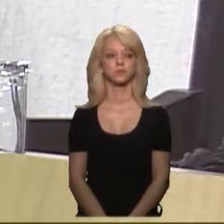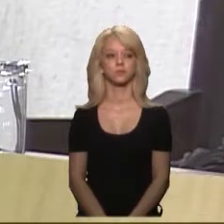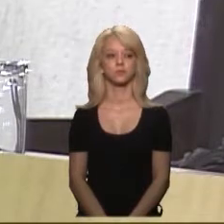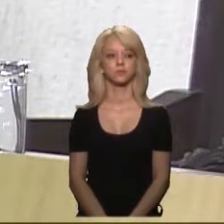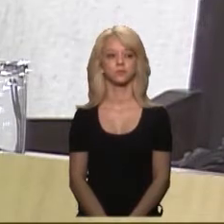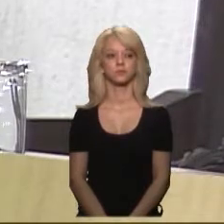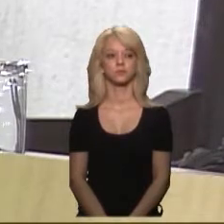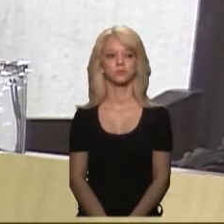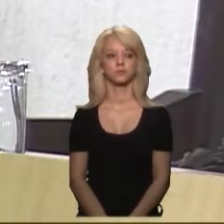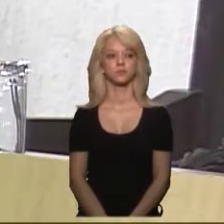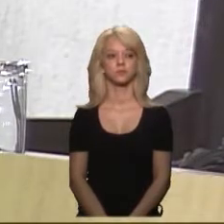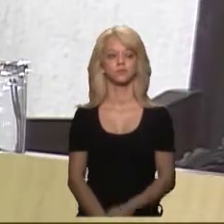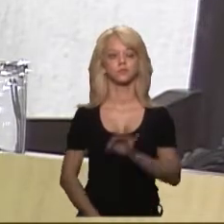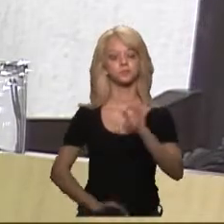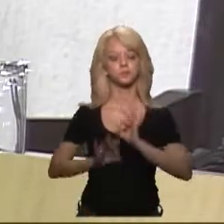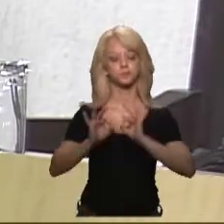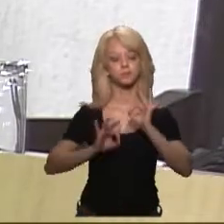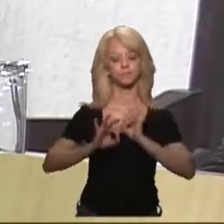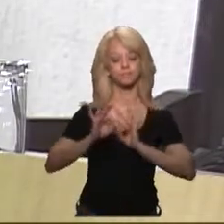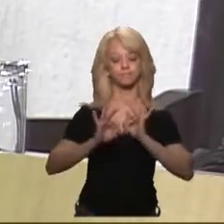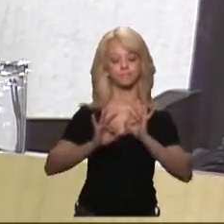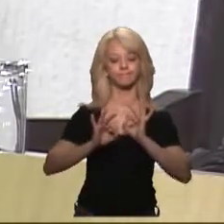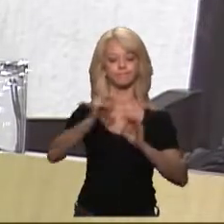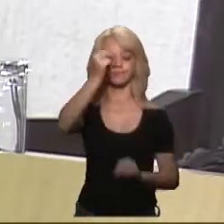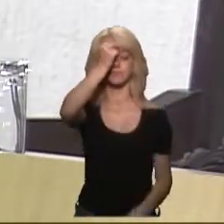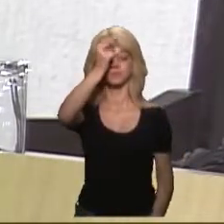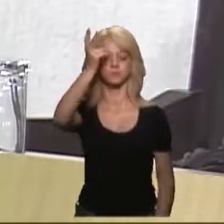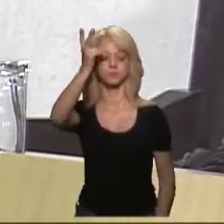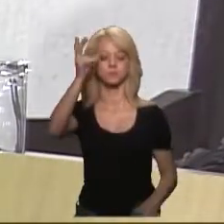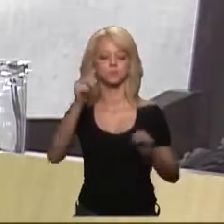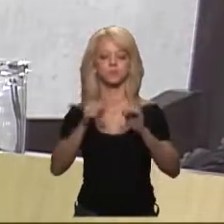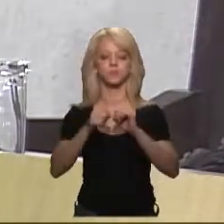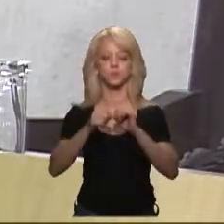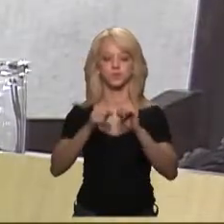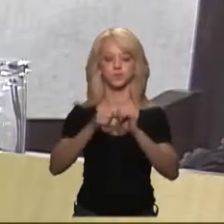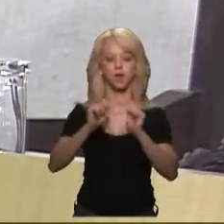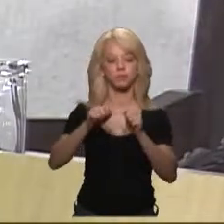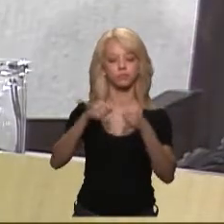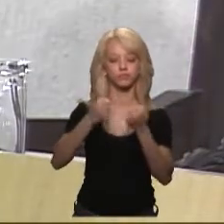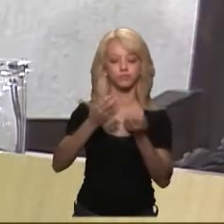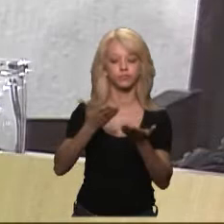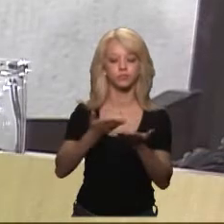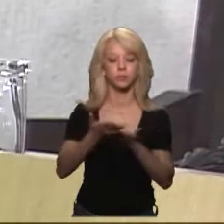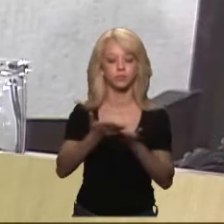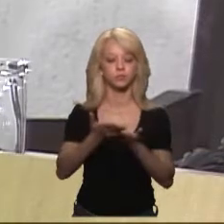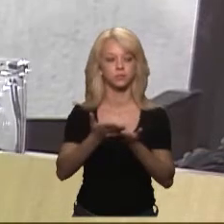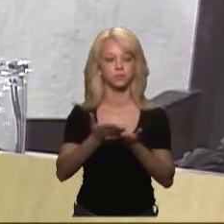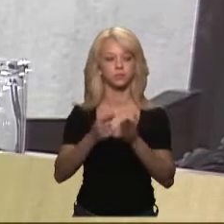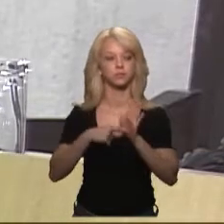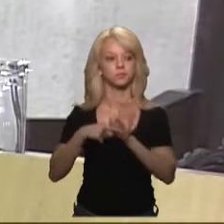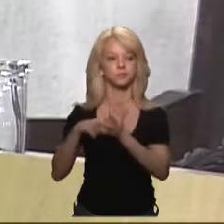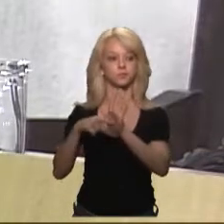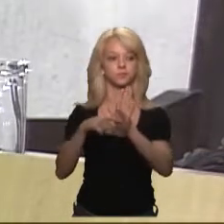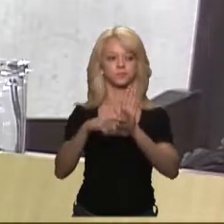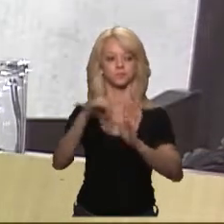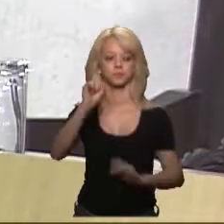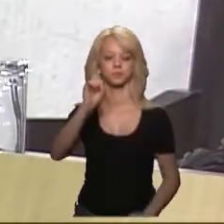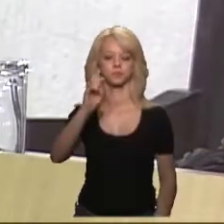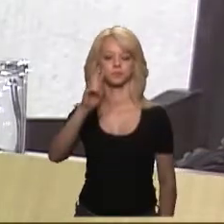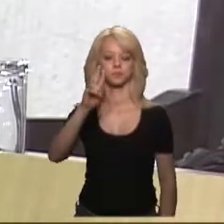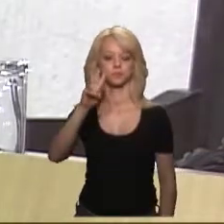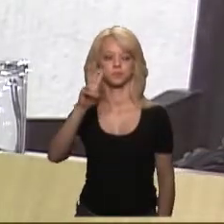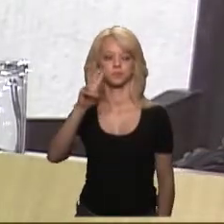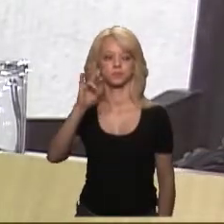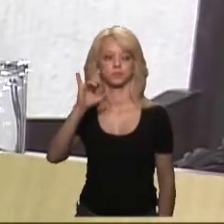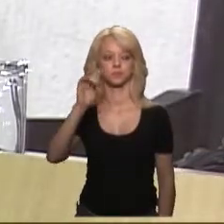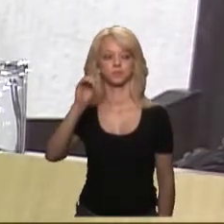Autoria do prefeito municipal autoriza a concessão de bolsa auxílio a servidores efetivos